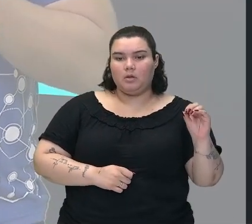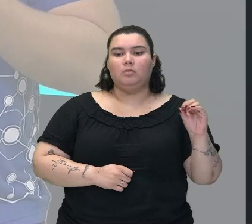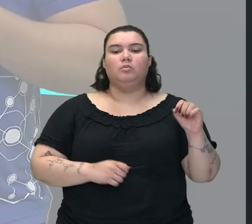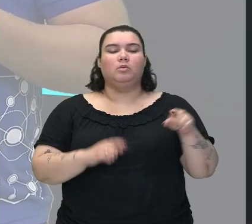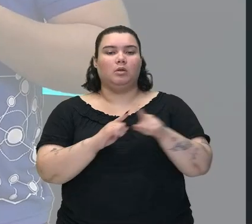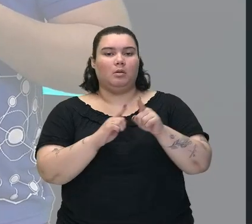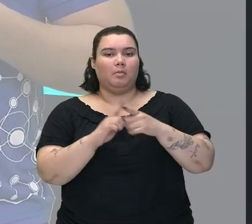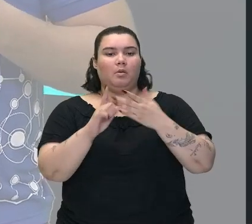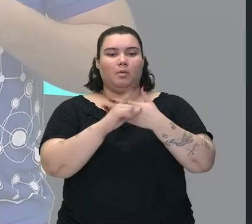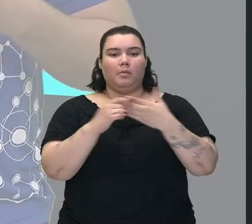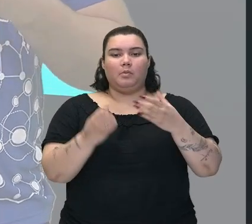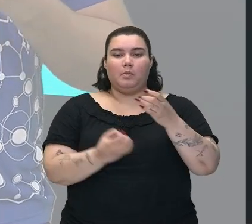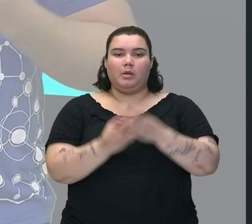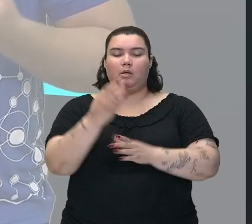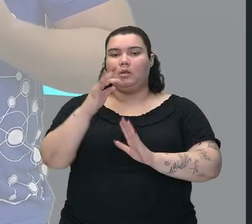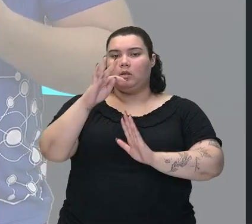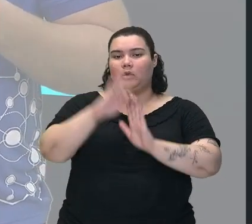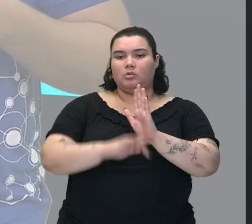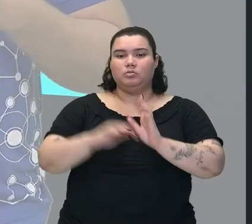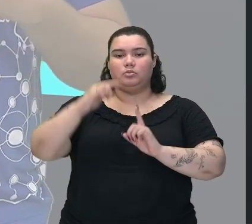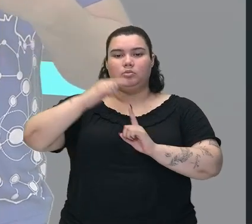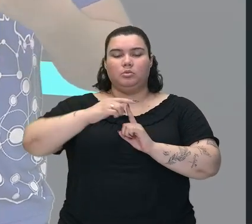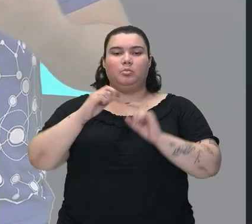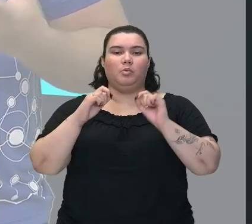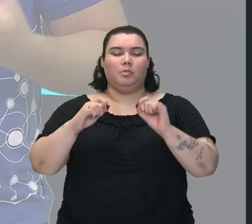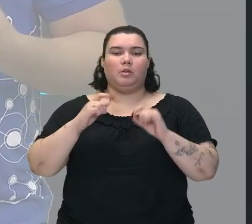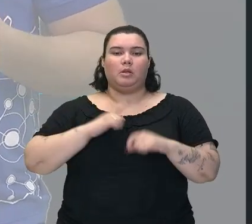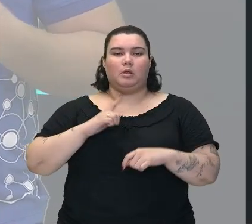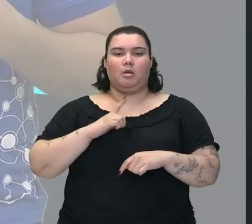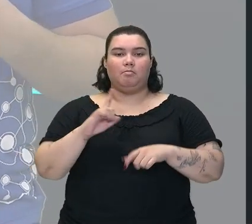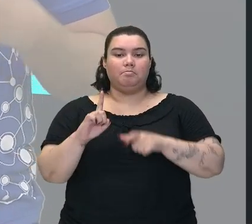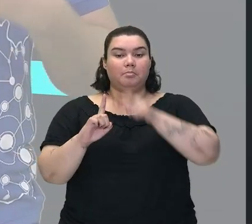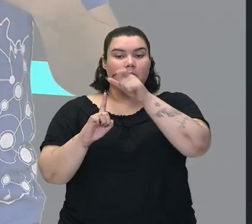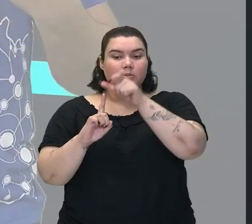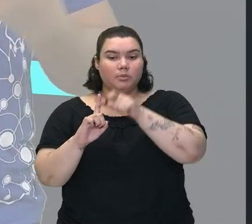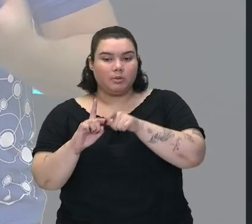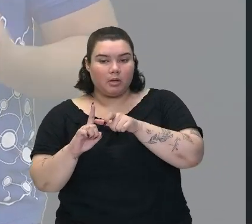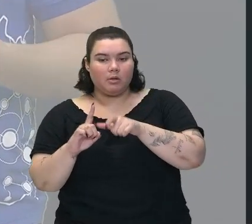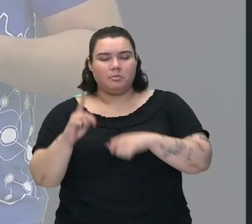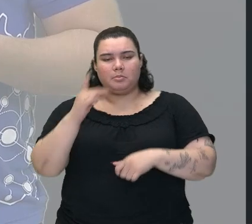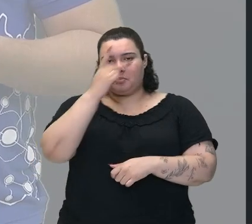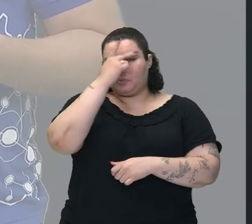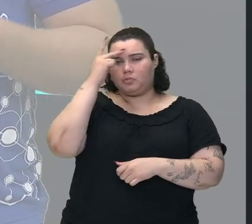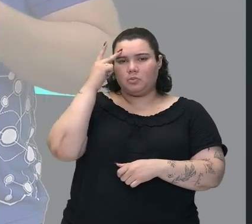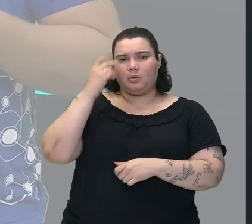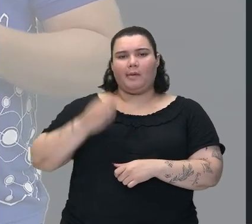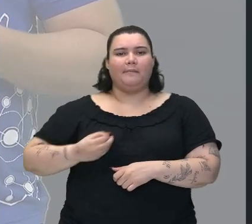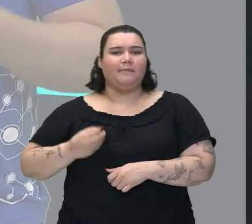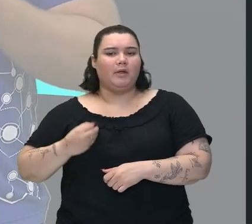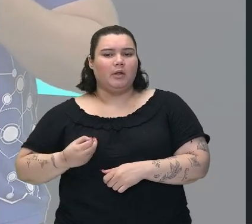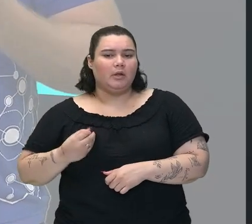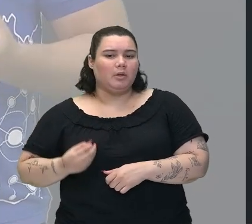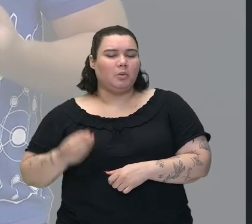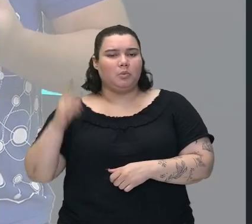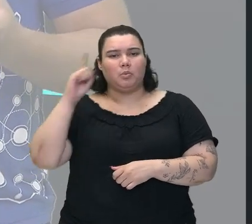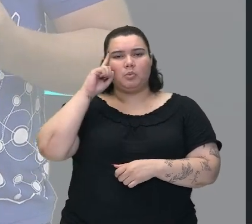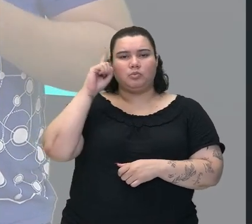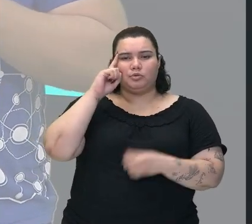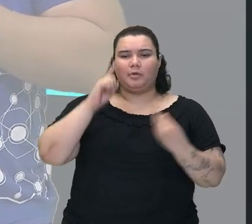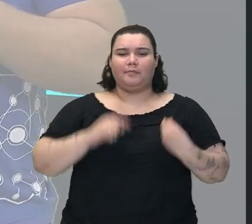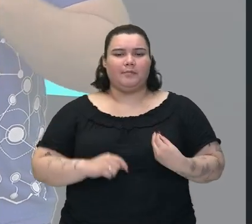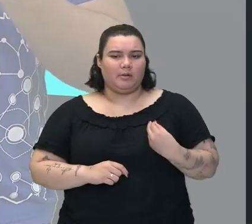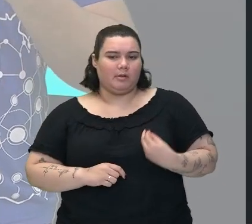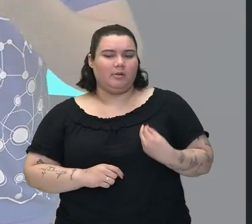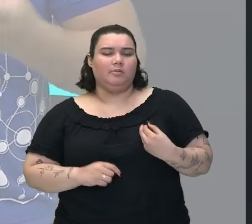gente exatamente ali personagens, pessoas comuns do dia a dia, vai colocar na